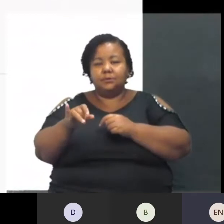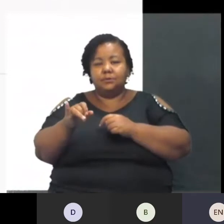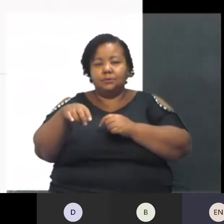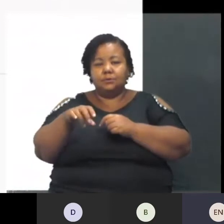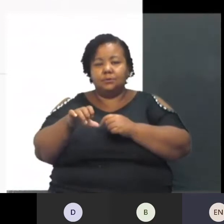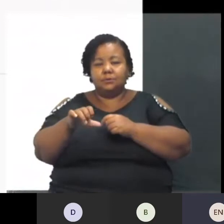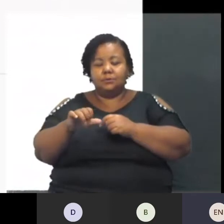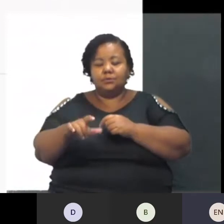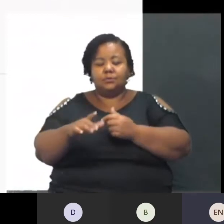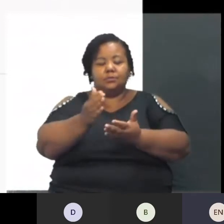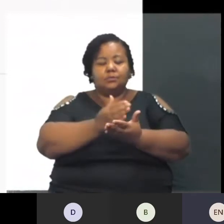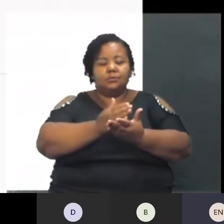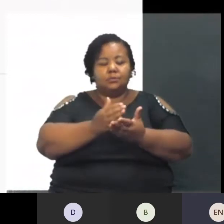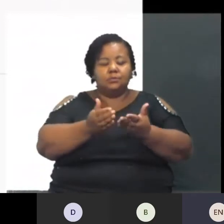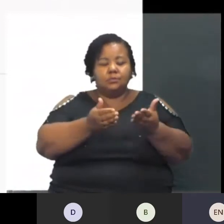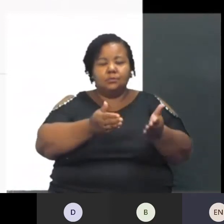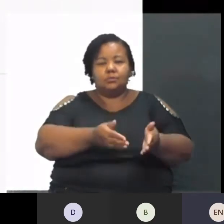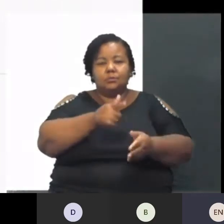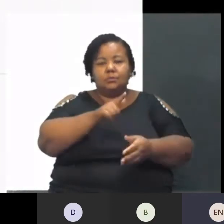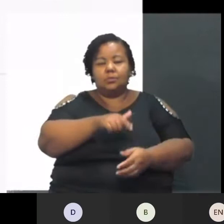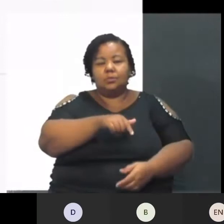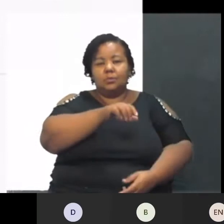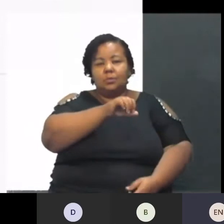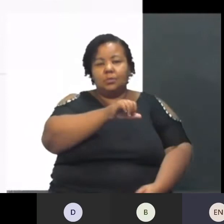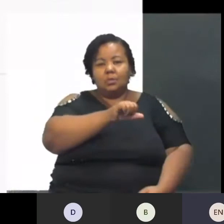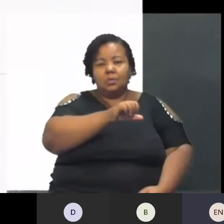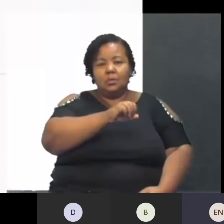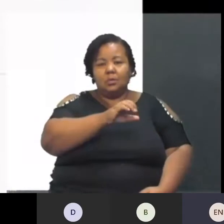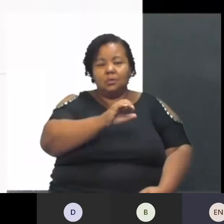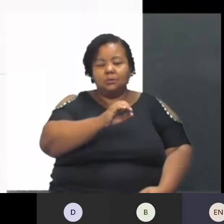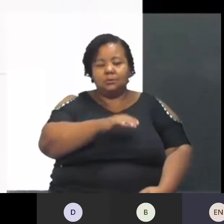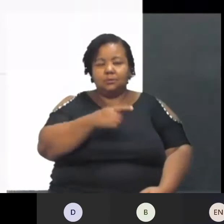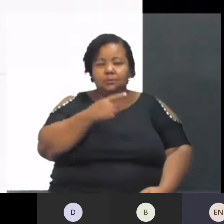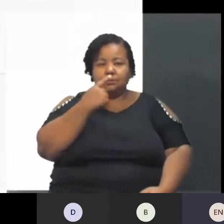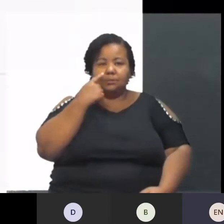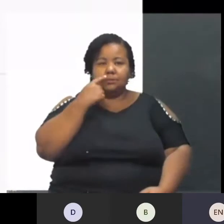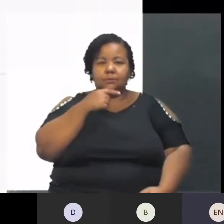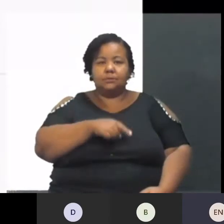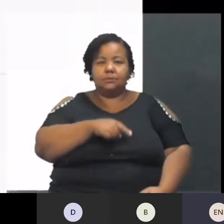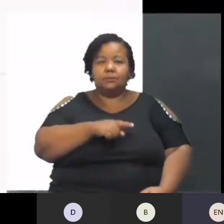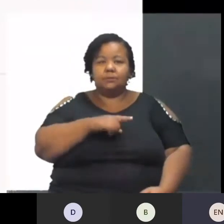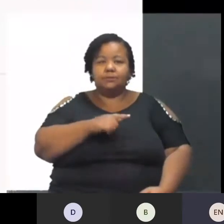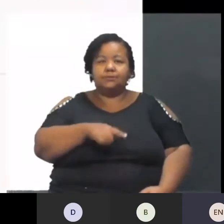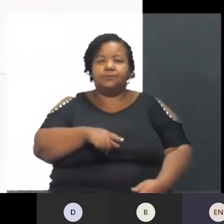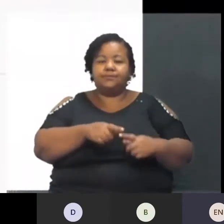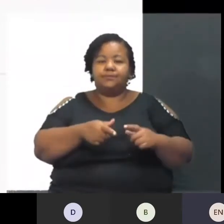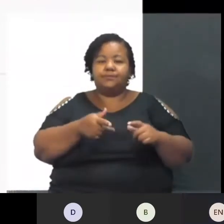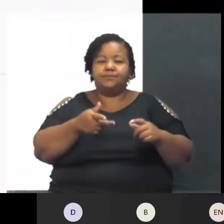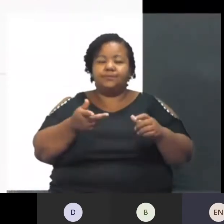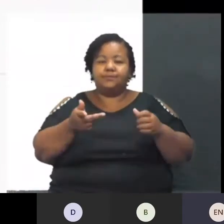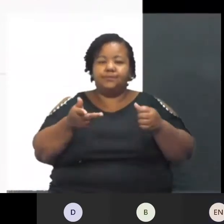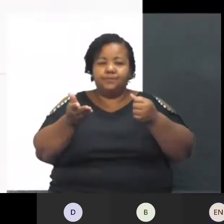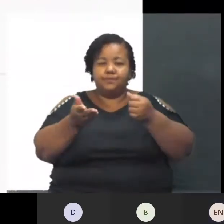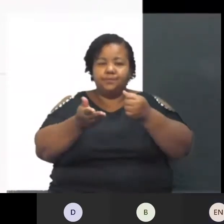tecido cartilaginoso do tecido ósseo. Então, você vai observar aí o corte de traqueia.